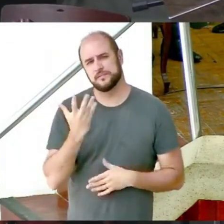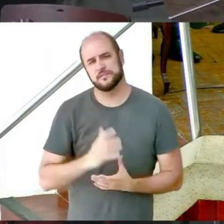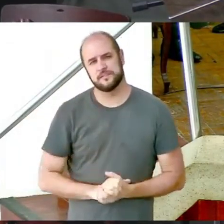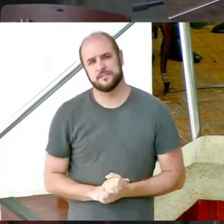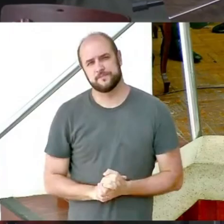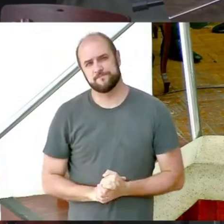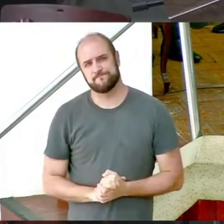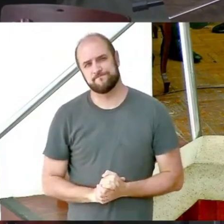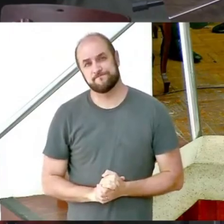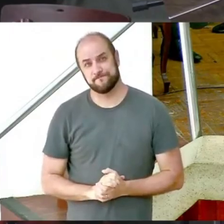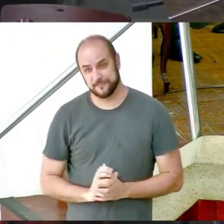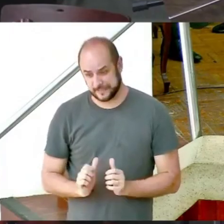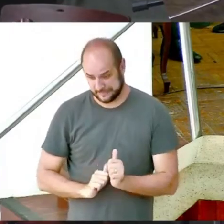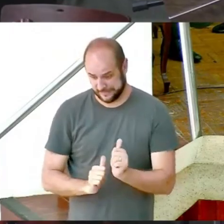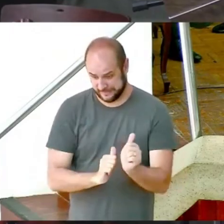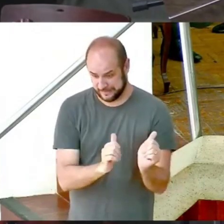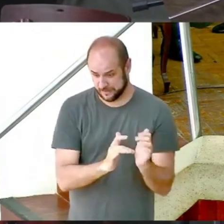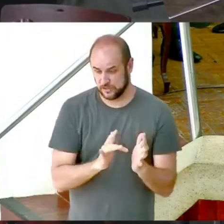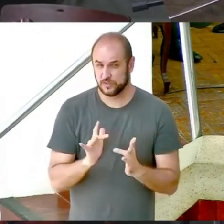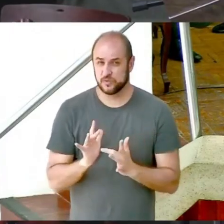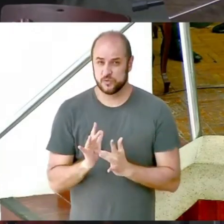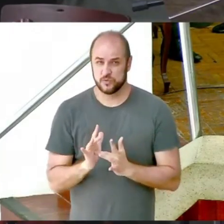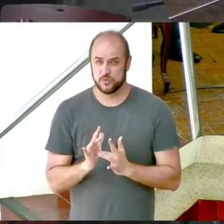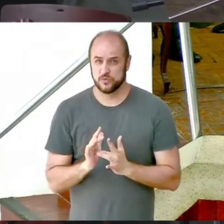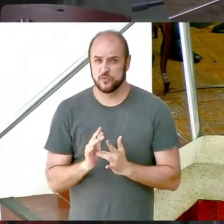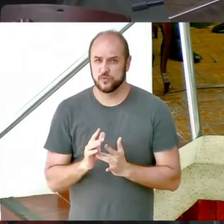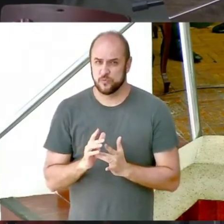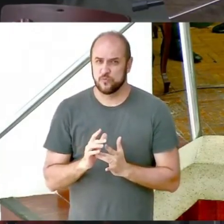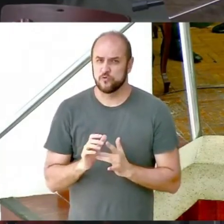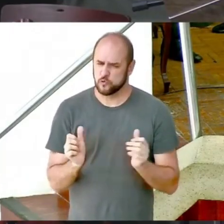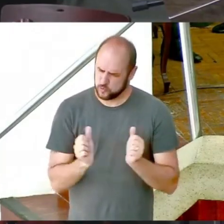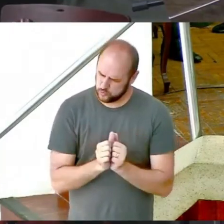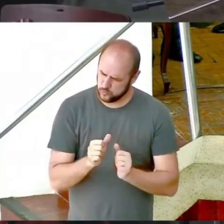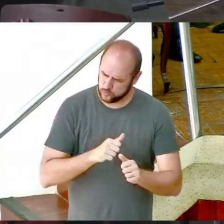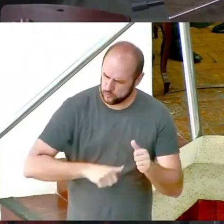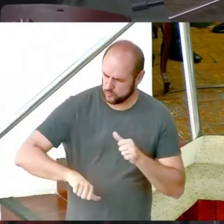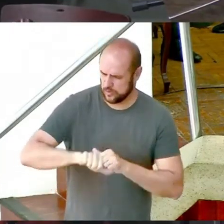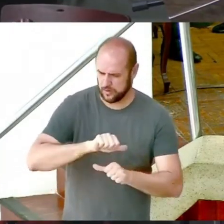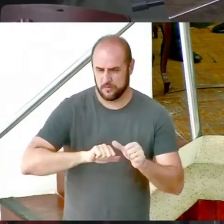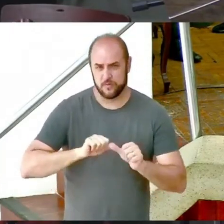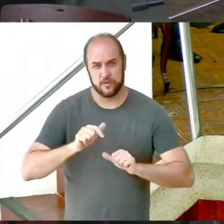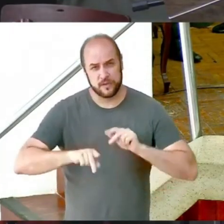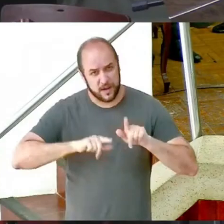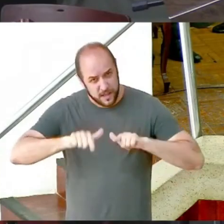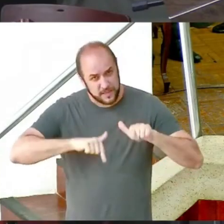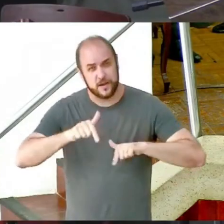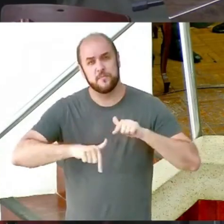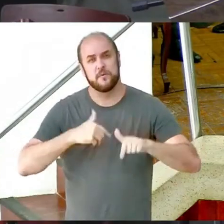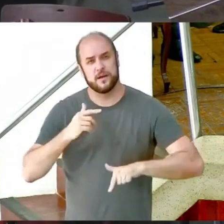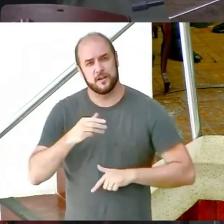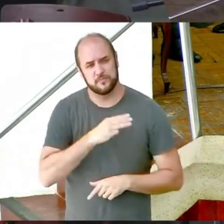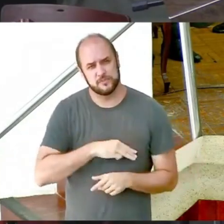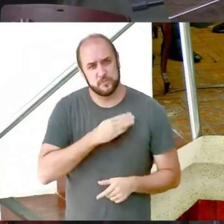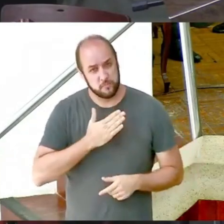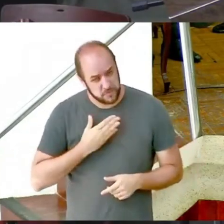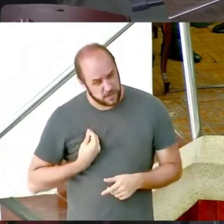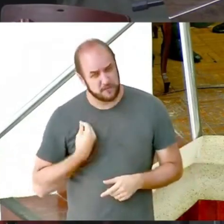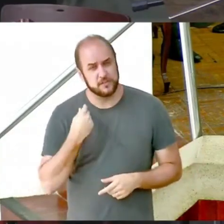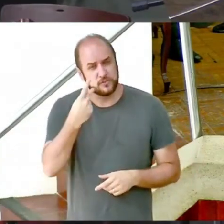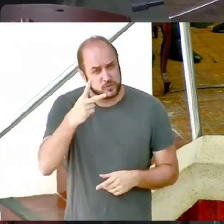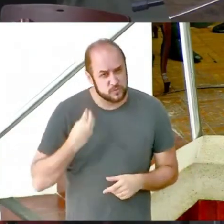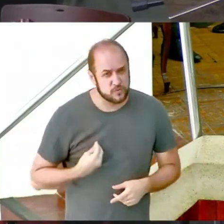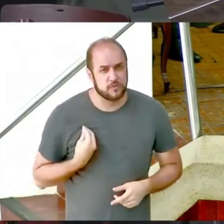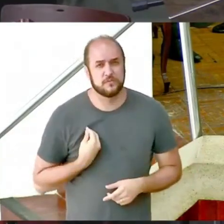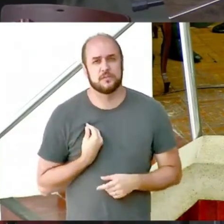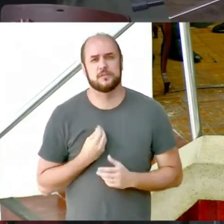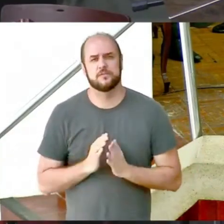Seguir a Cristo é se envolver com o trabalho missionário. Na minha vida, na sua vida, e